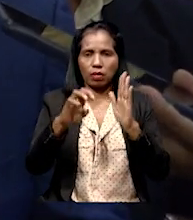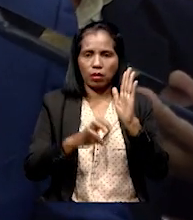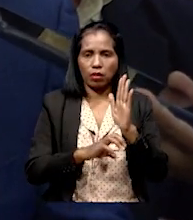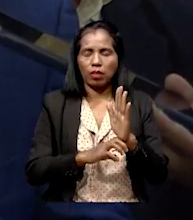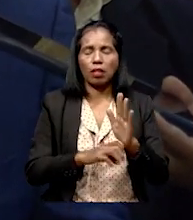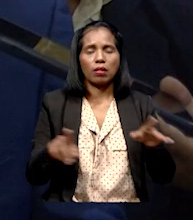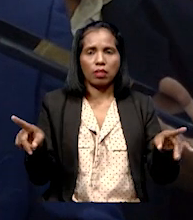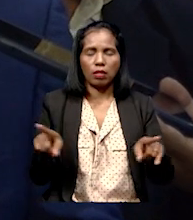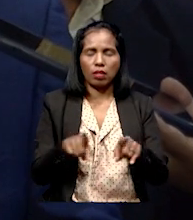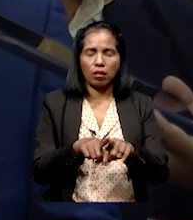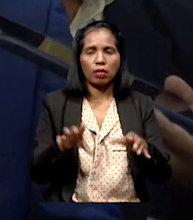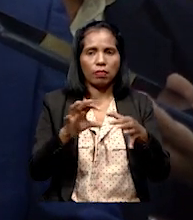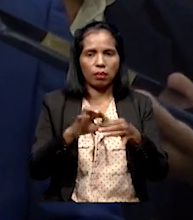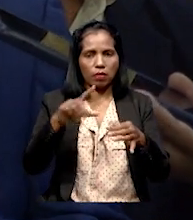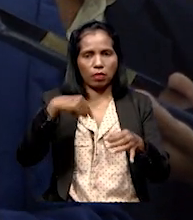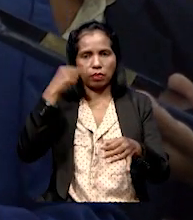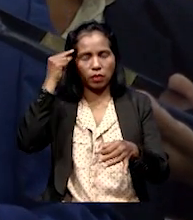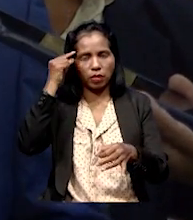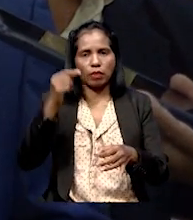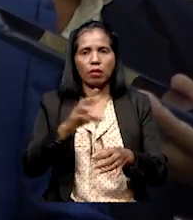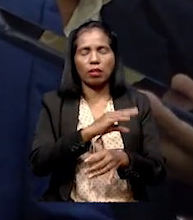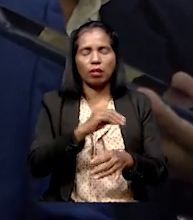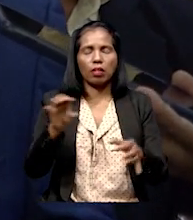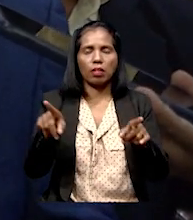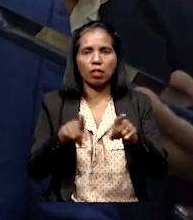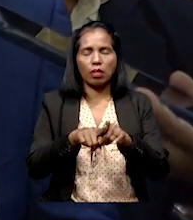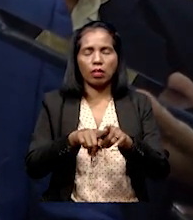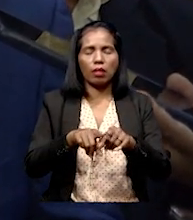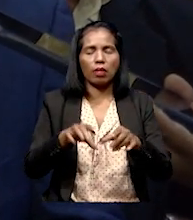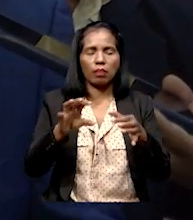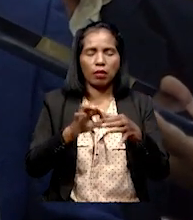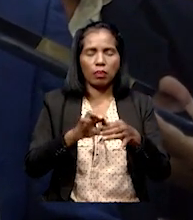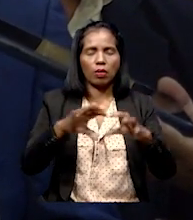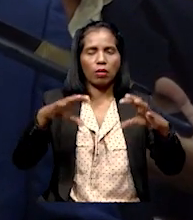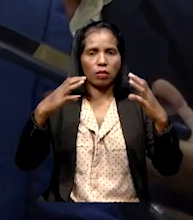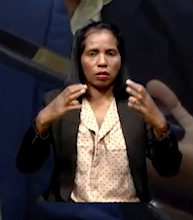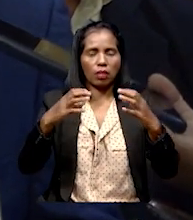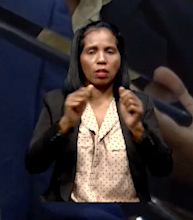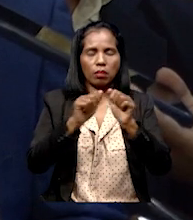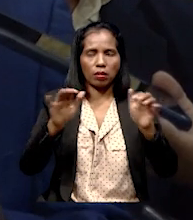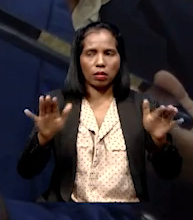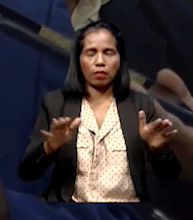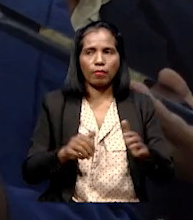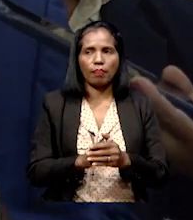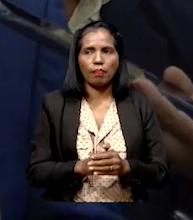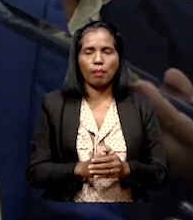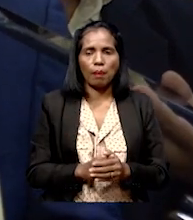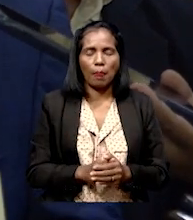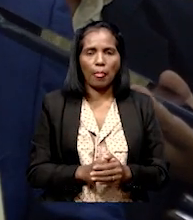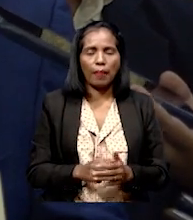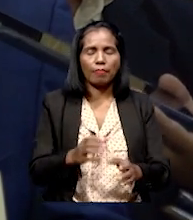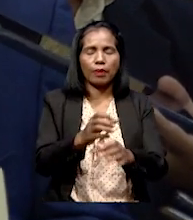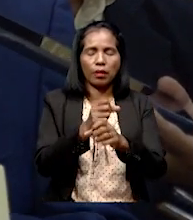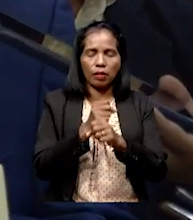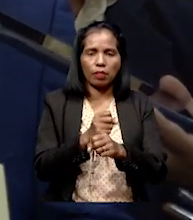No dar membro do governo, no dar membro do conselho de administração, ne bem maka assume